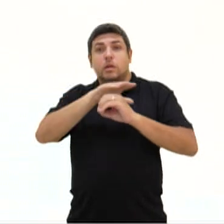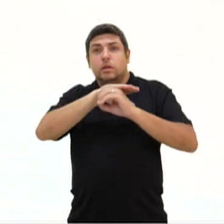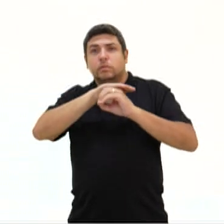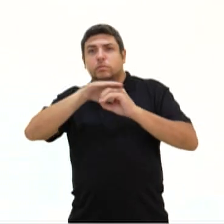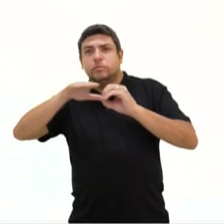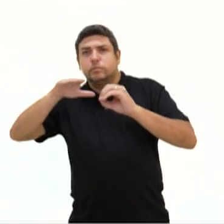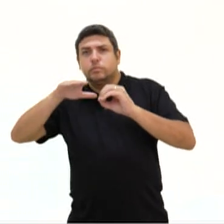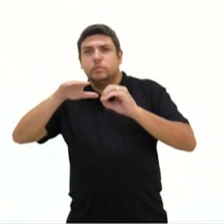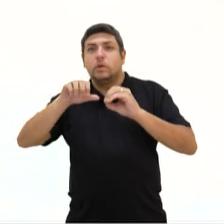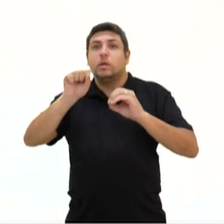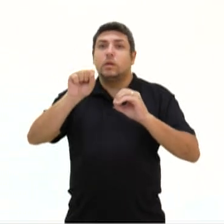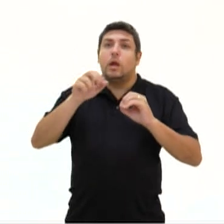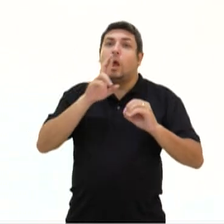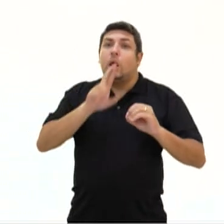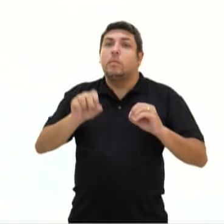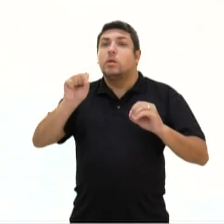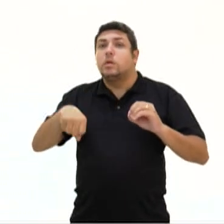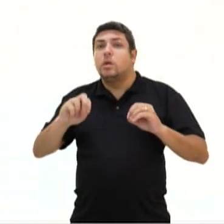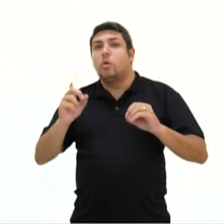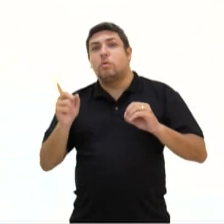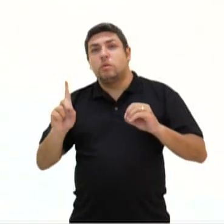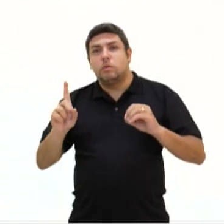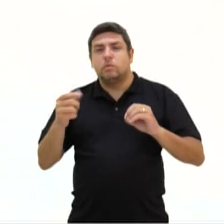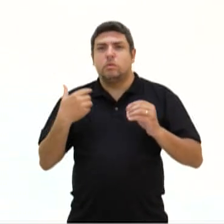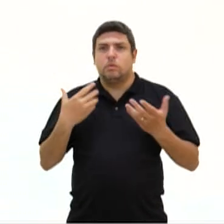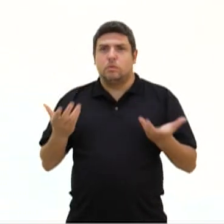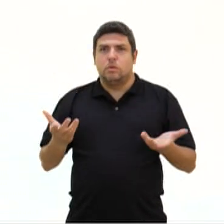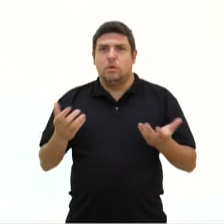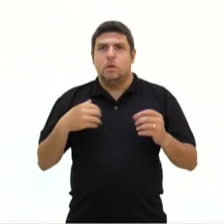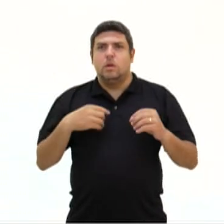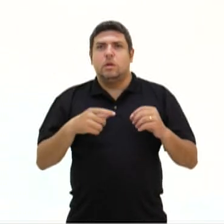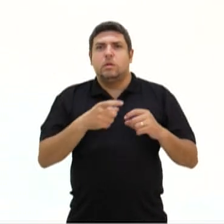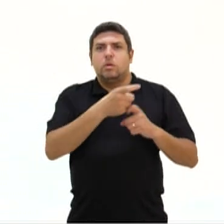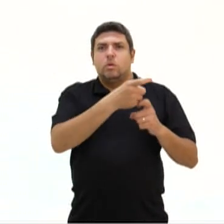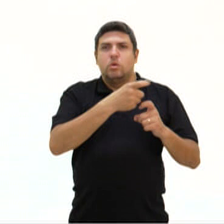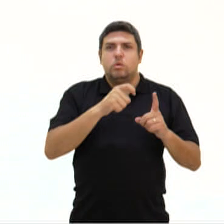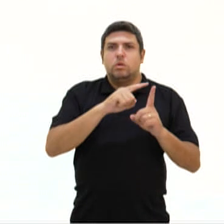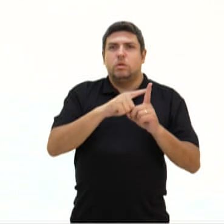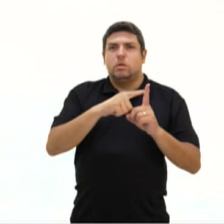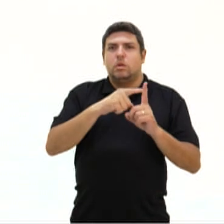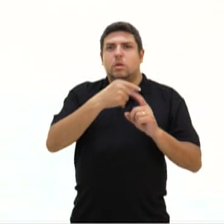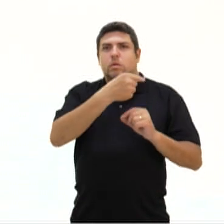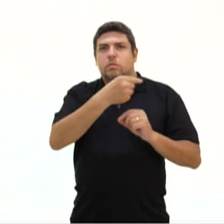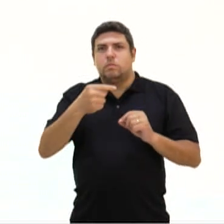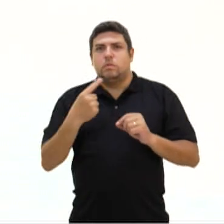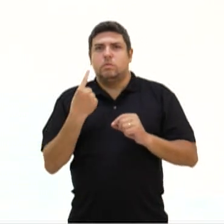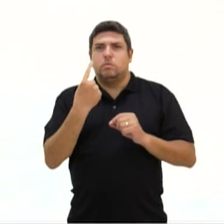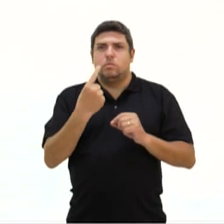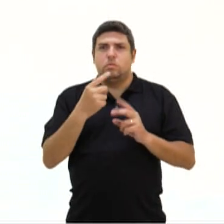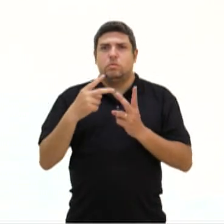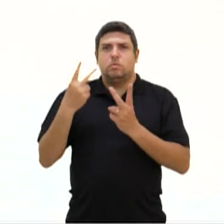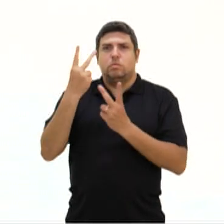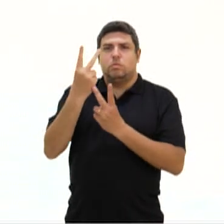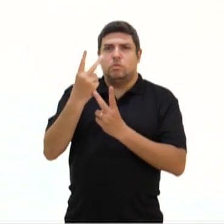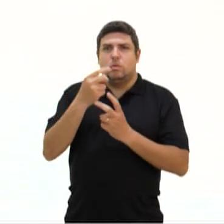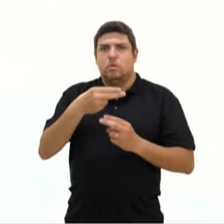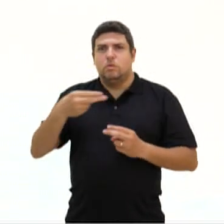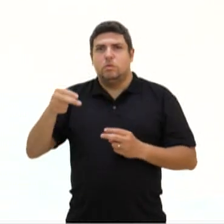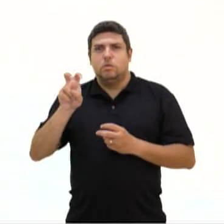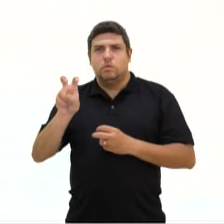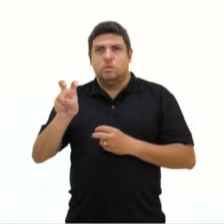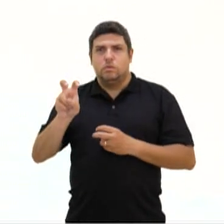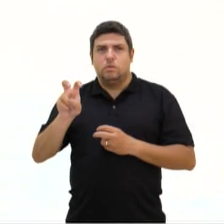não é. A circunferência de equação x menos 1 ao quadrado mais y menos 1 ao quadrado igual a 5. Na